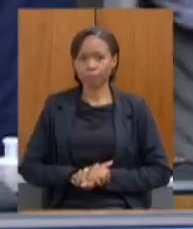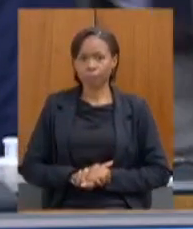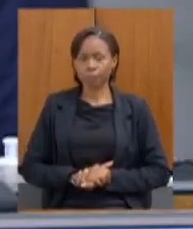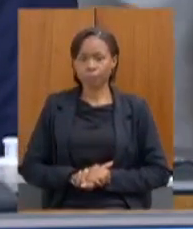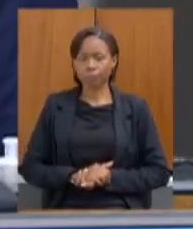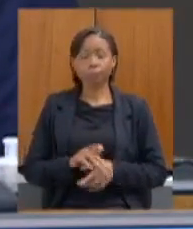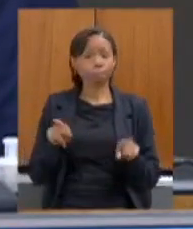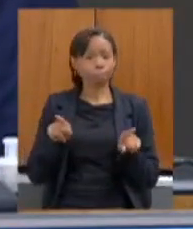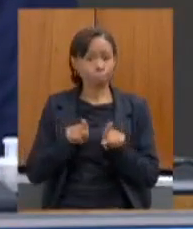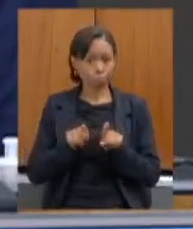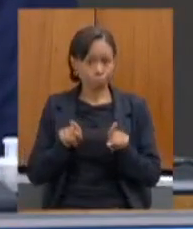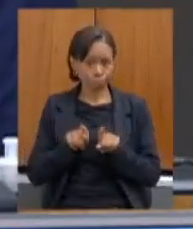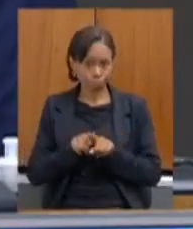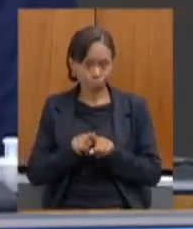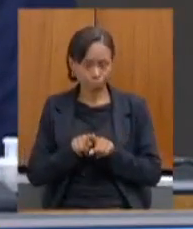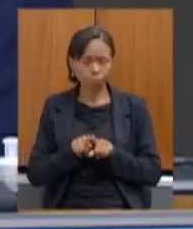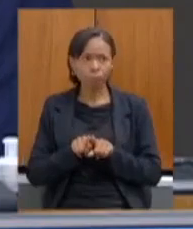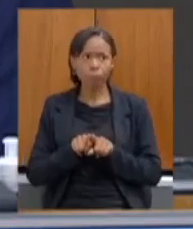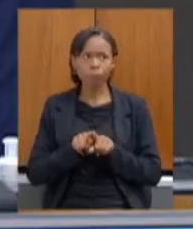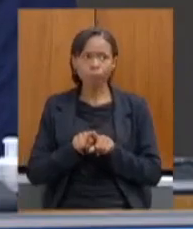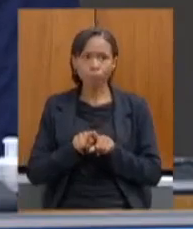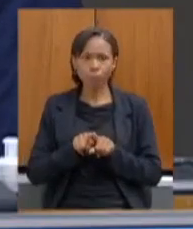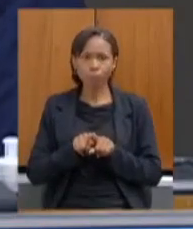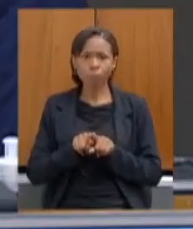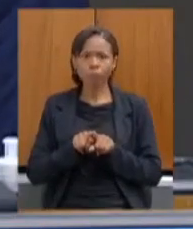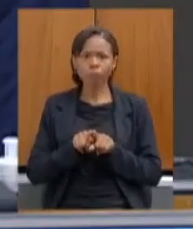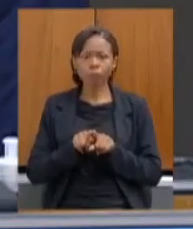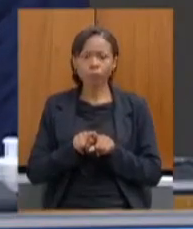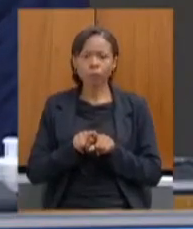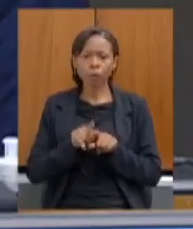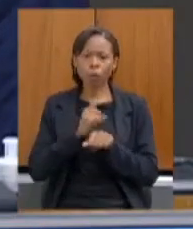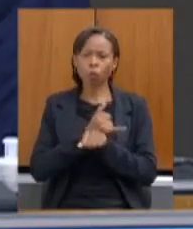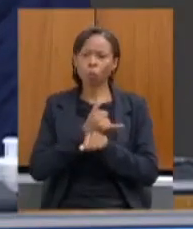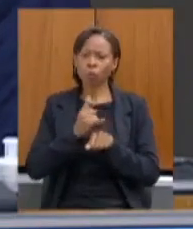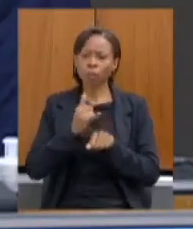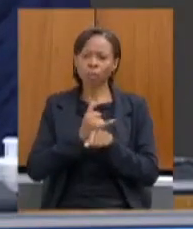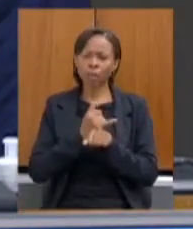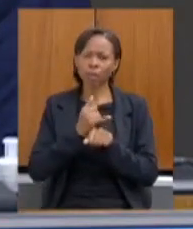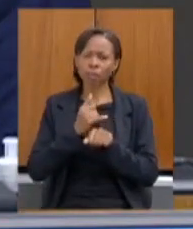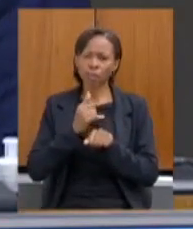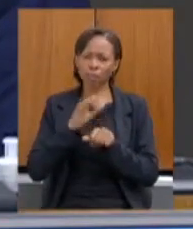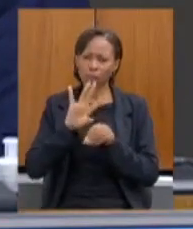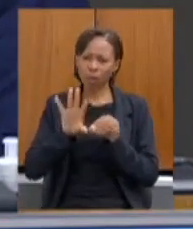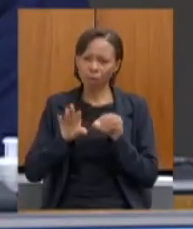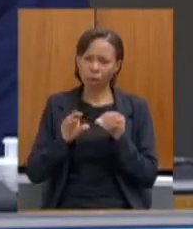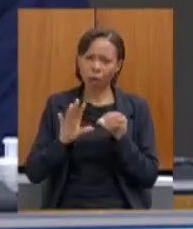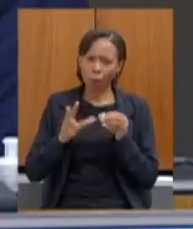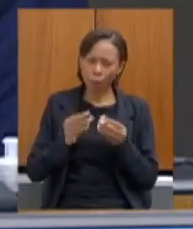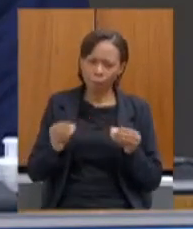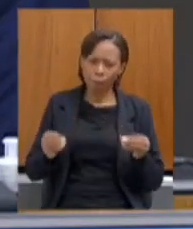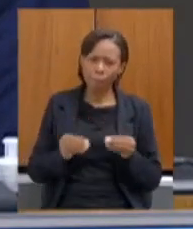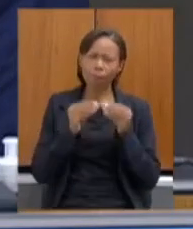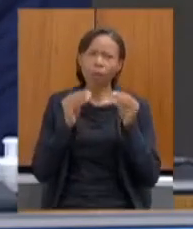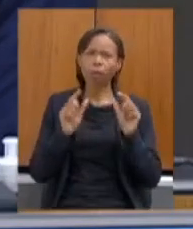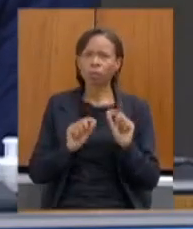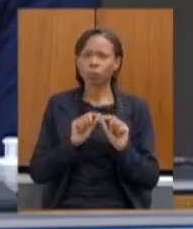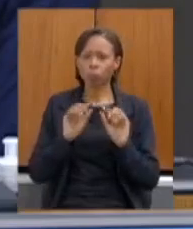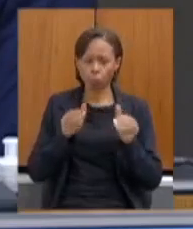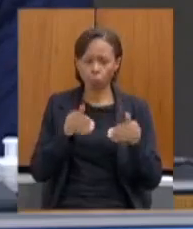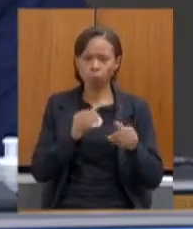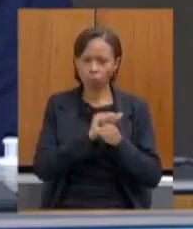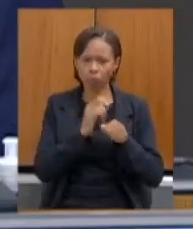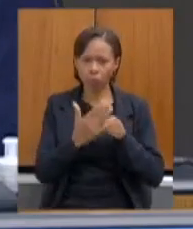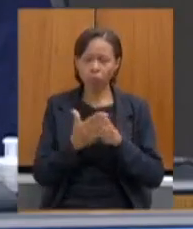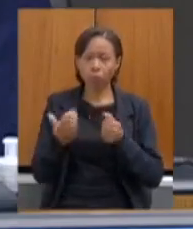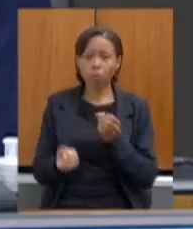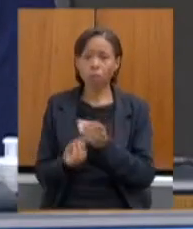Além disso, como medidas adicionais ao coronavírus no nosso Estado, nós criamos a sala de